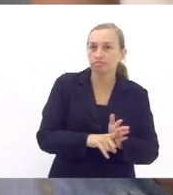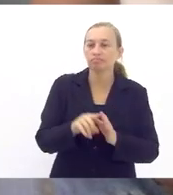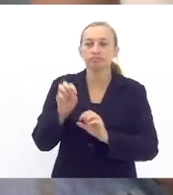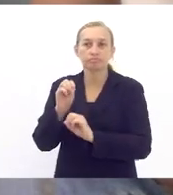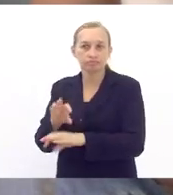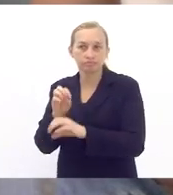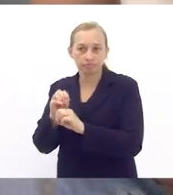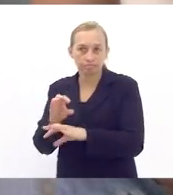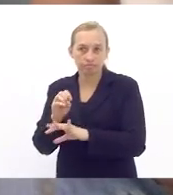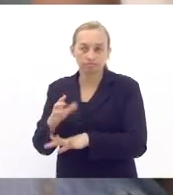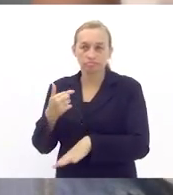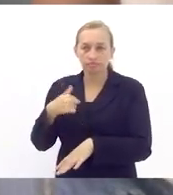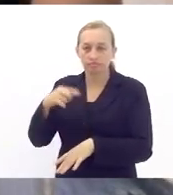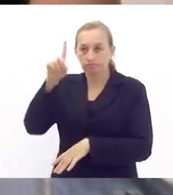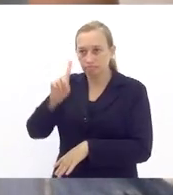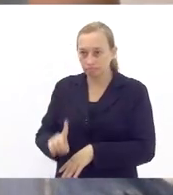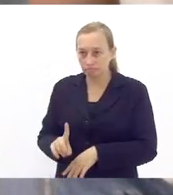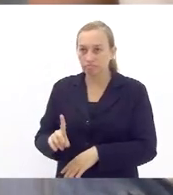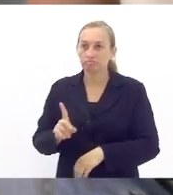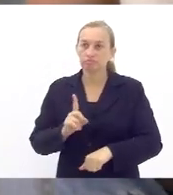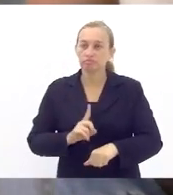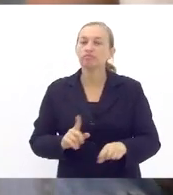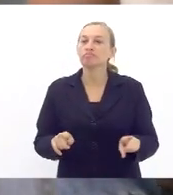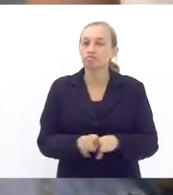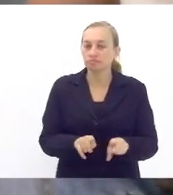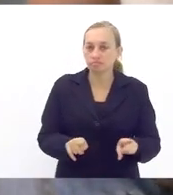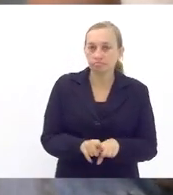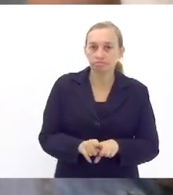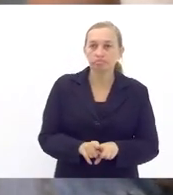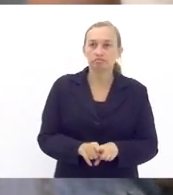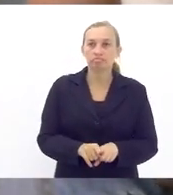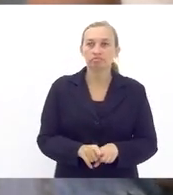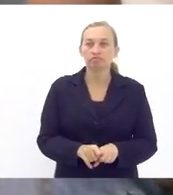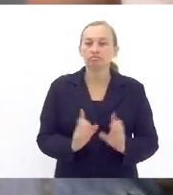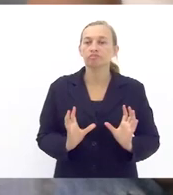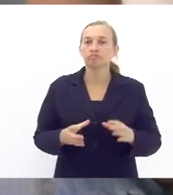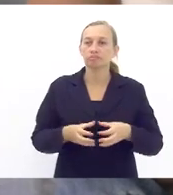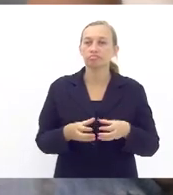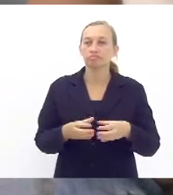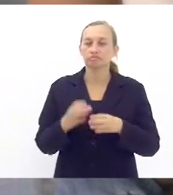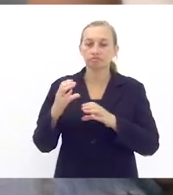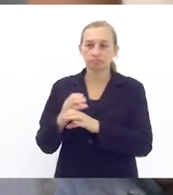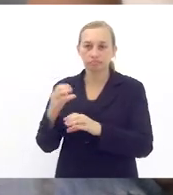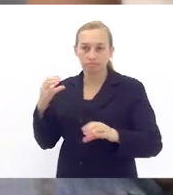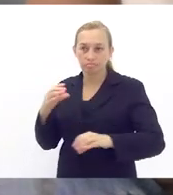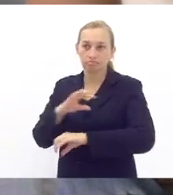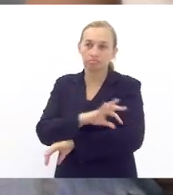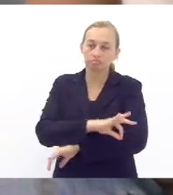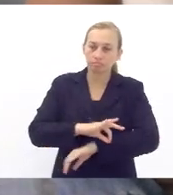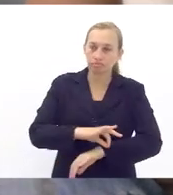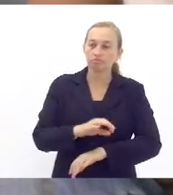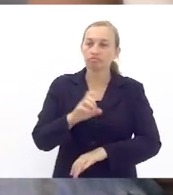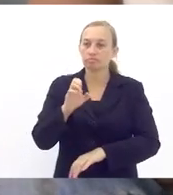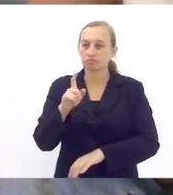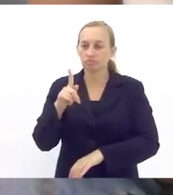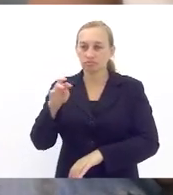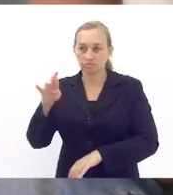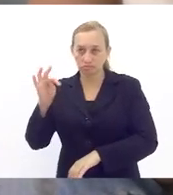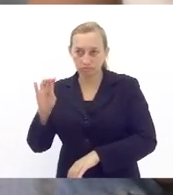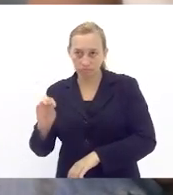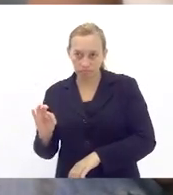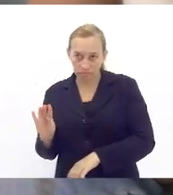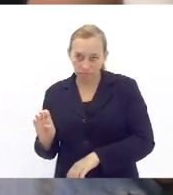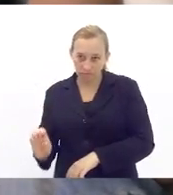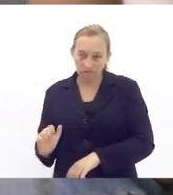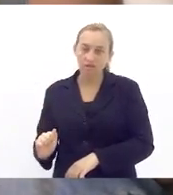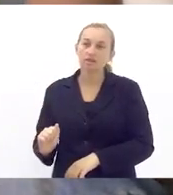a qual eu estou como diretor no momento mas também a gente tem o nosso a nossa equipe de arquitetos a nossa equipe de geocentistas os nossos historiadores do